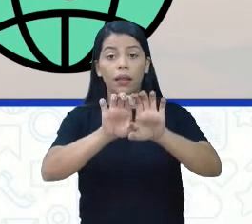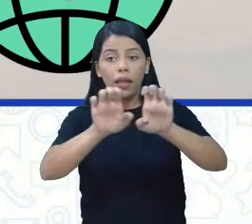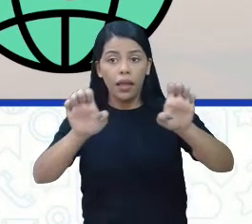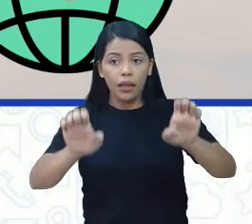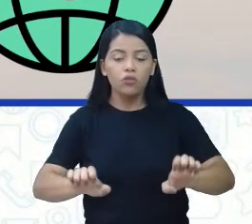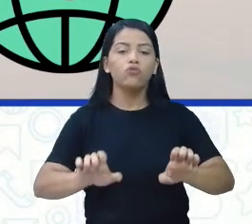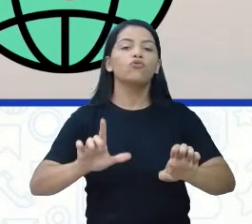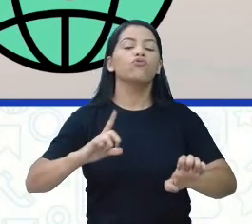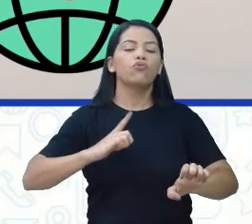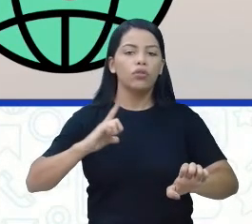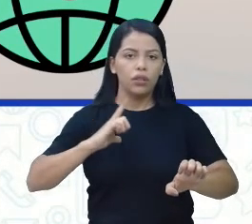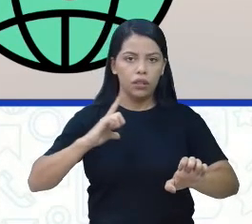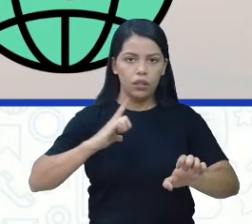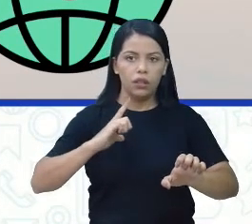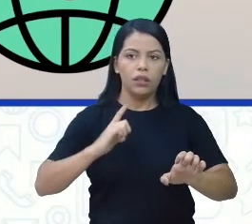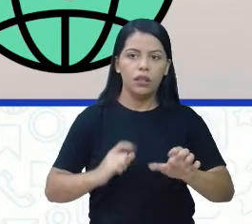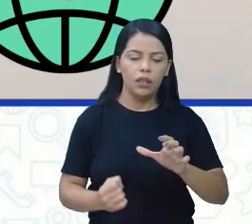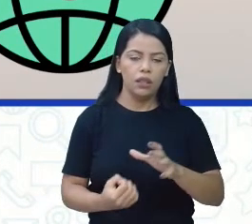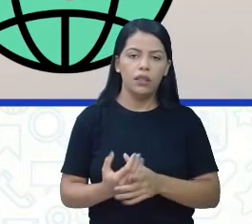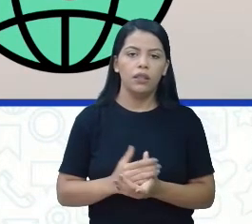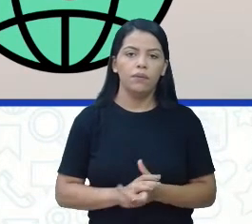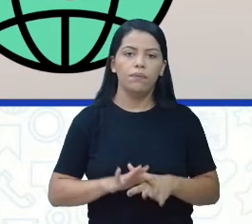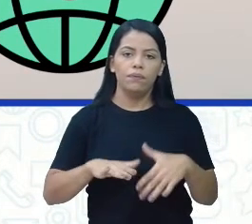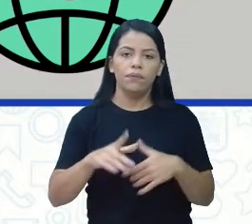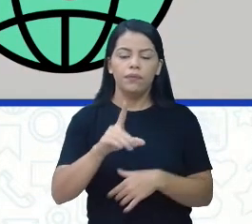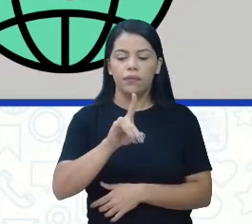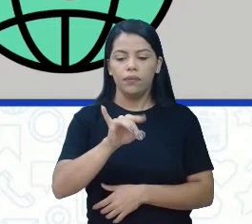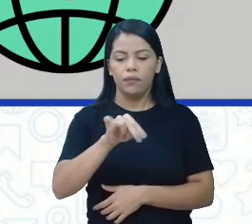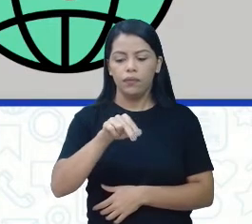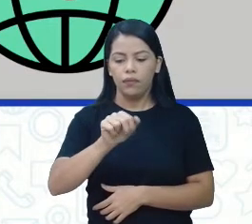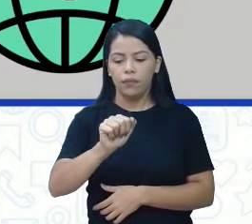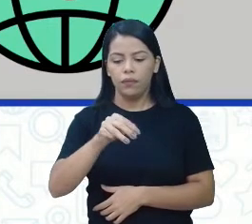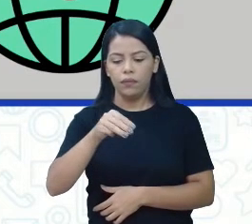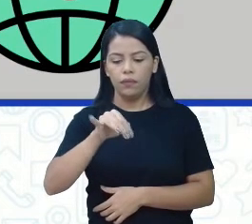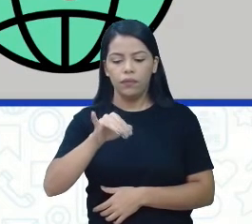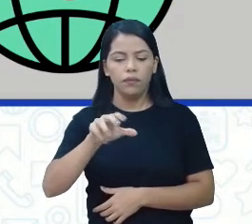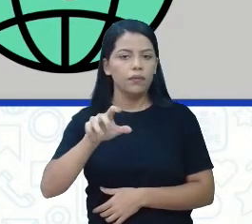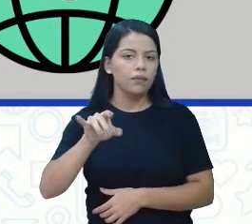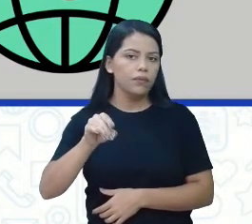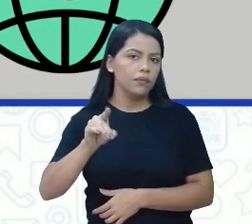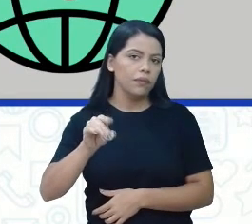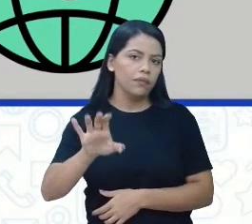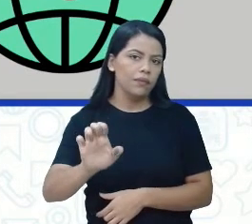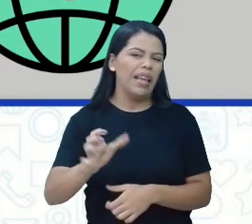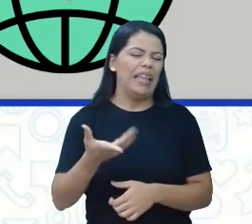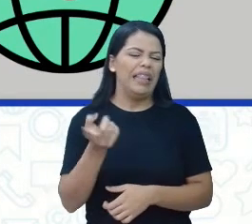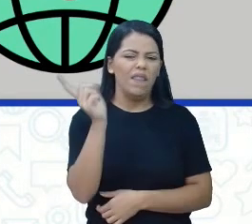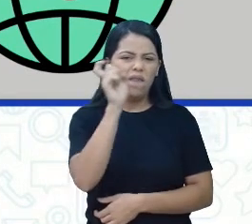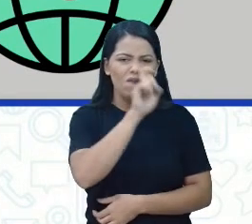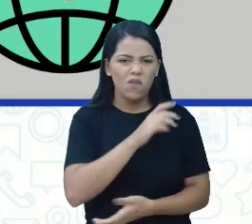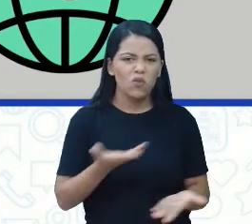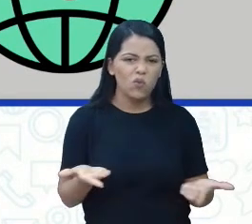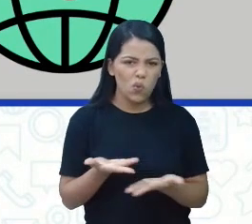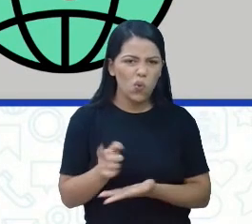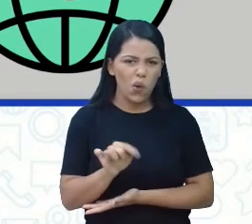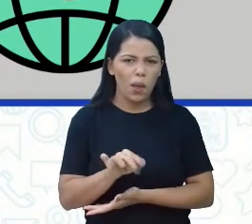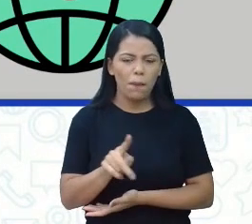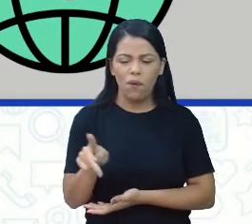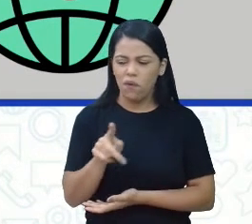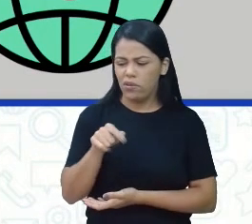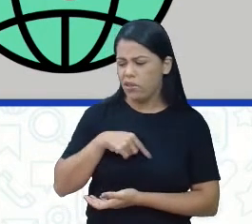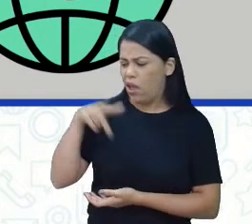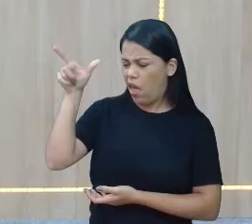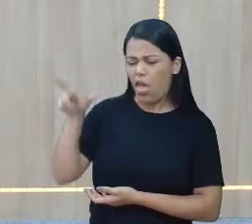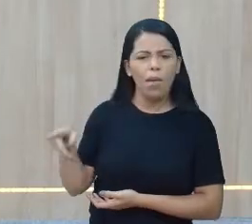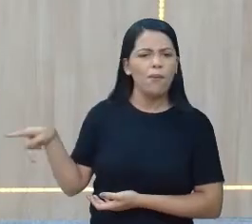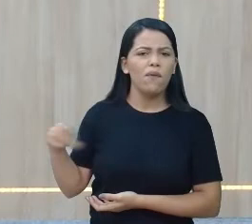e vamos lá, né? Dinamicidade. Tá difícil hoje, hein, professor? Dinamicidade. É o professor Giorgio que me deixa nervoso,